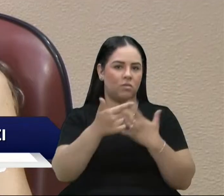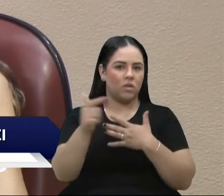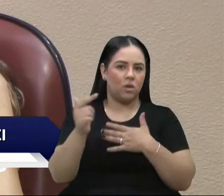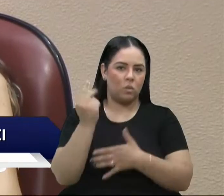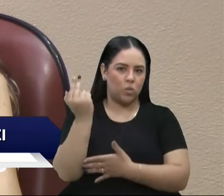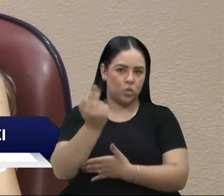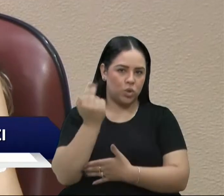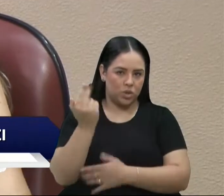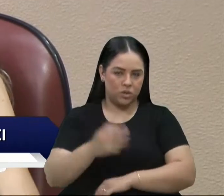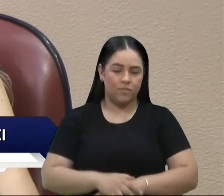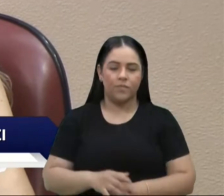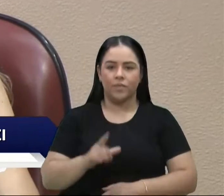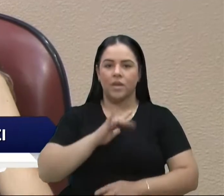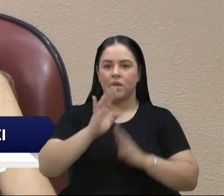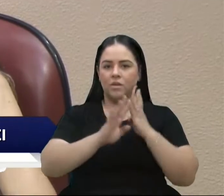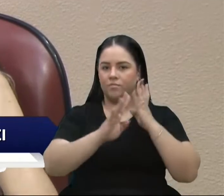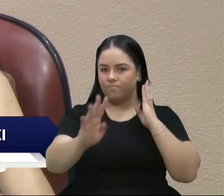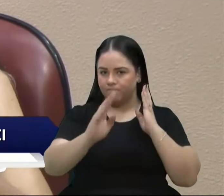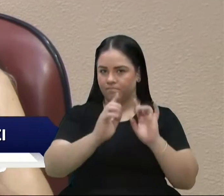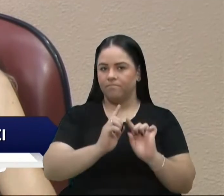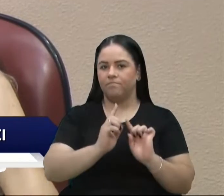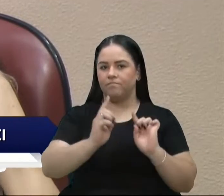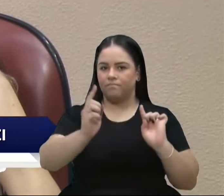espera bastante expressiva.